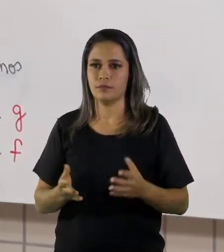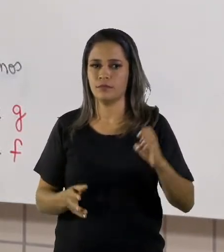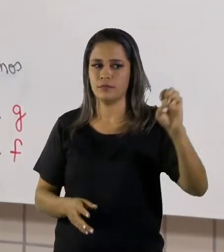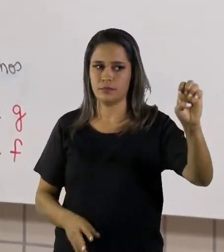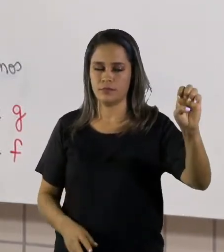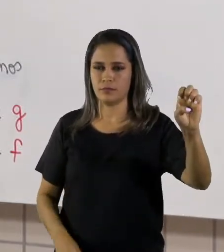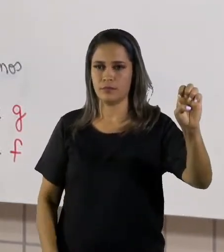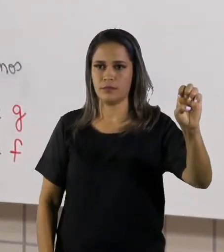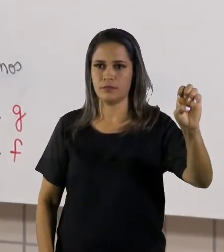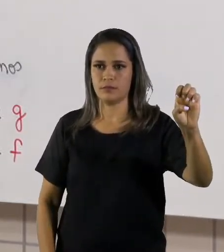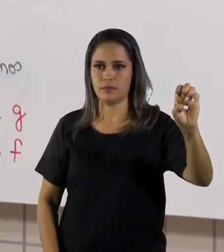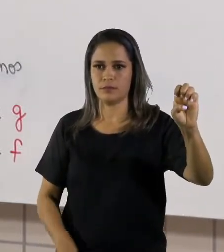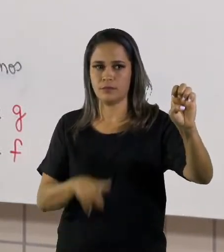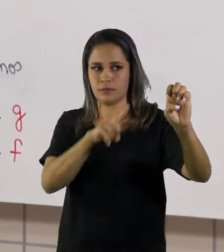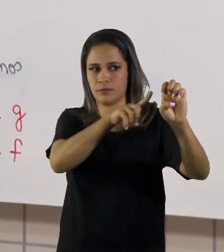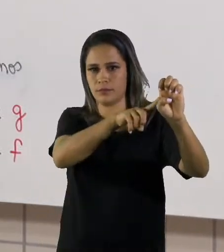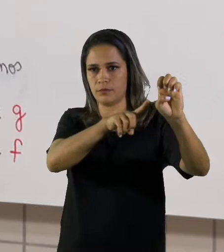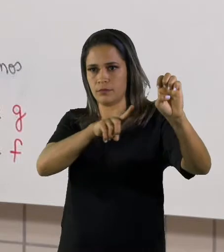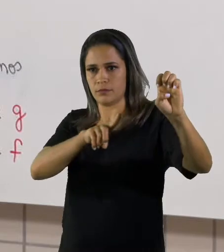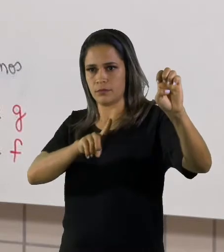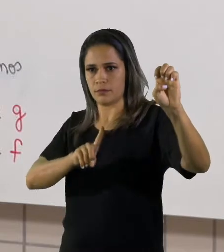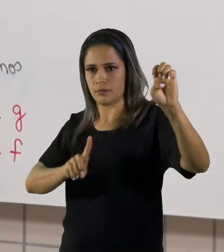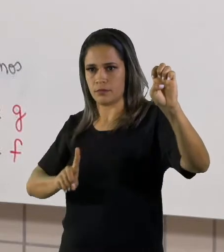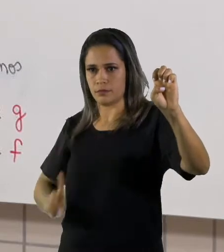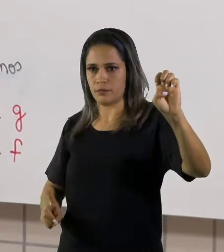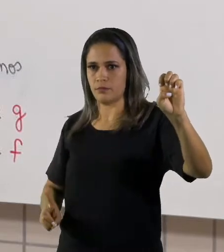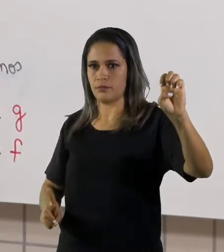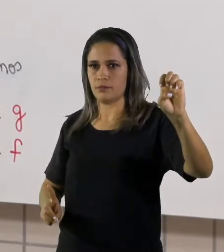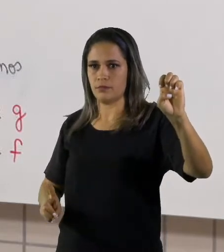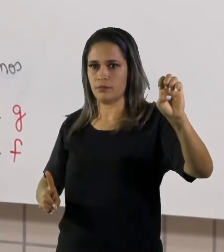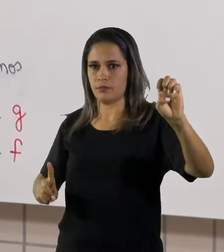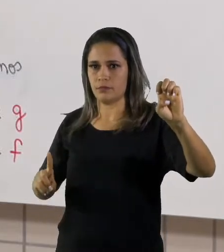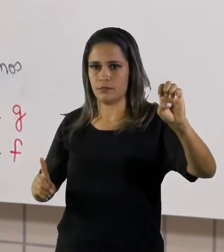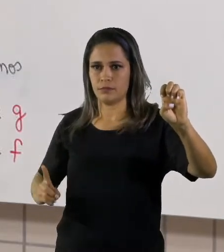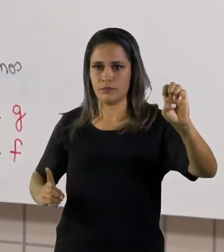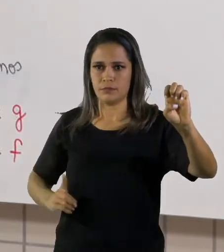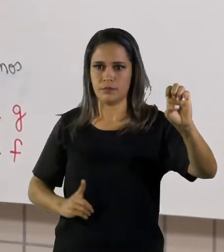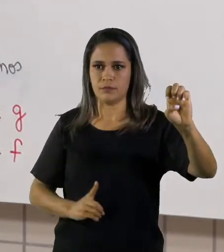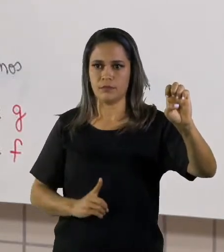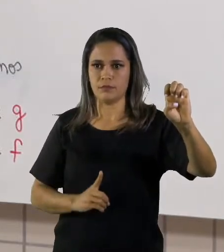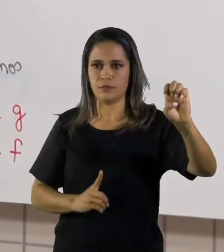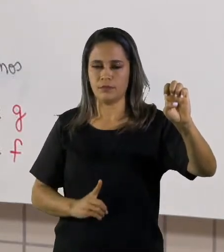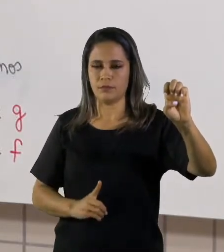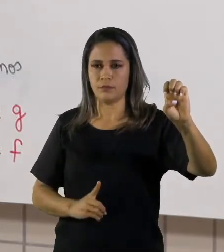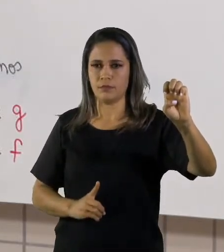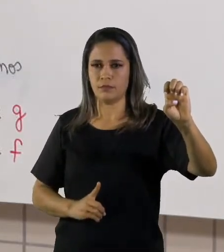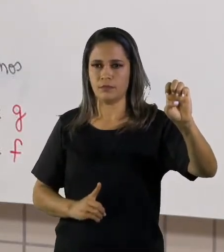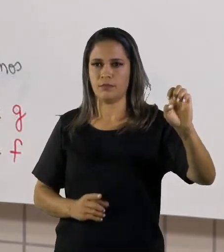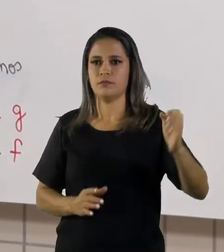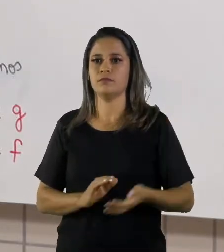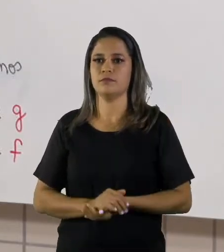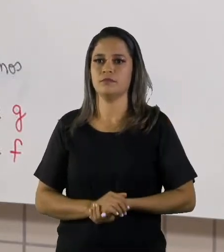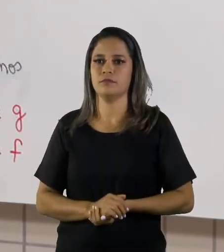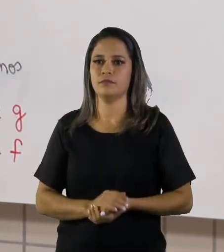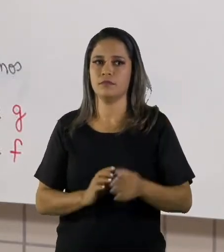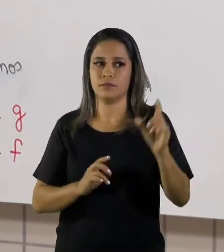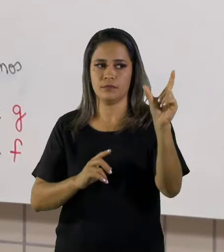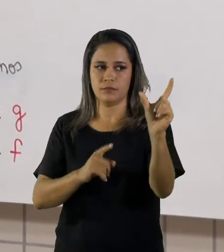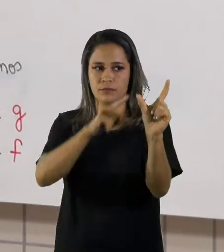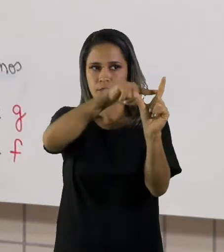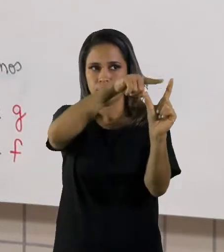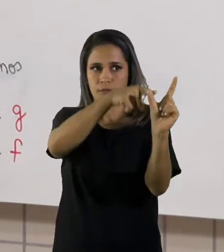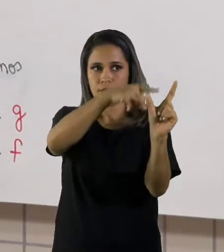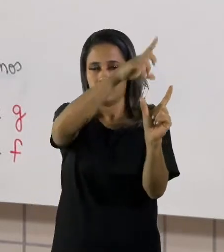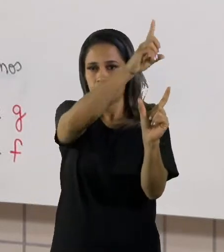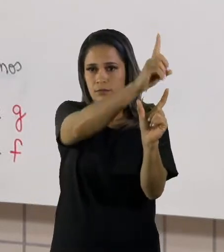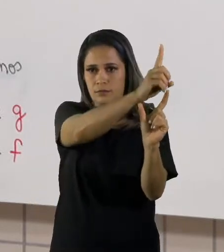esquerda para comparar com a direita da transversal. Então o meu ângulo D tem